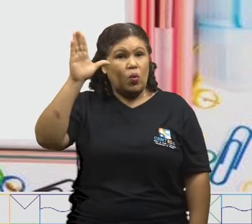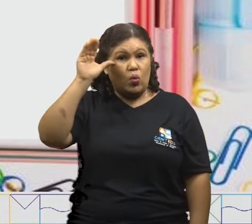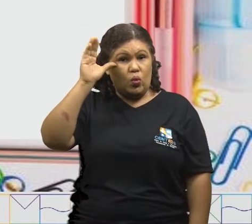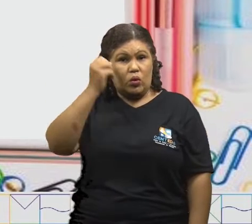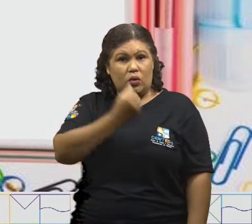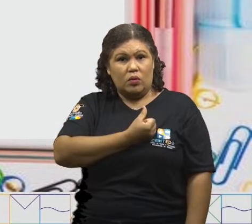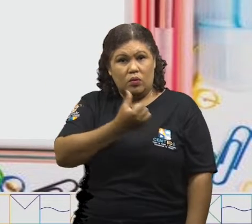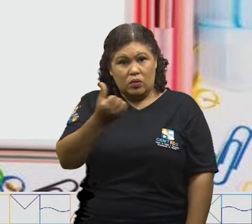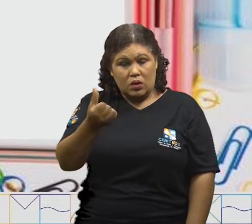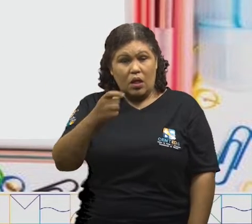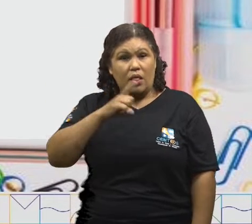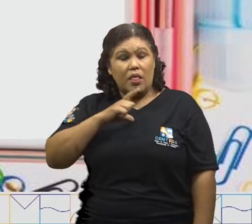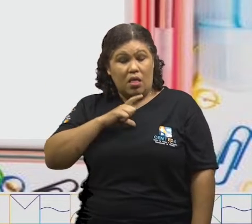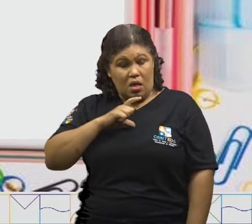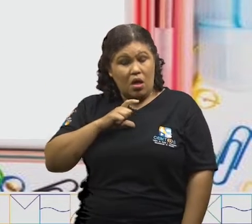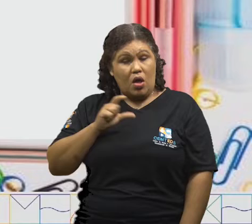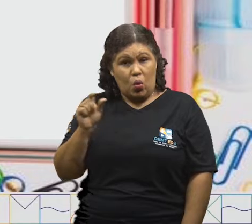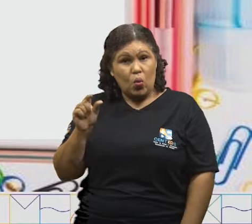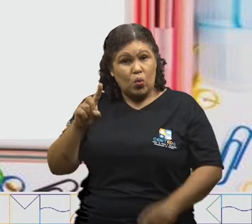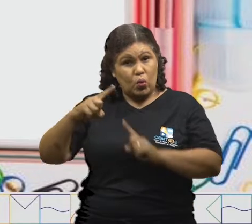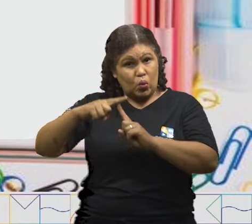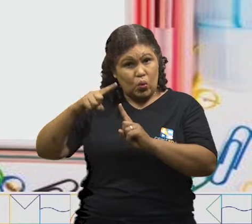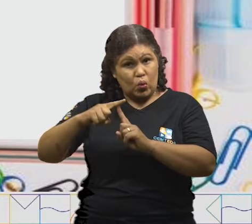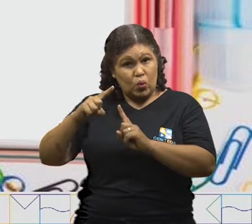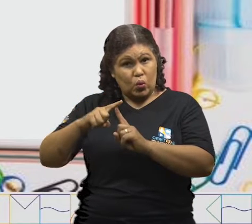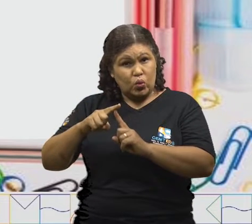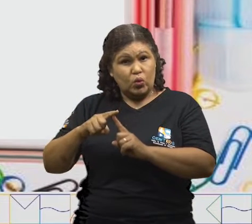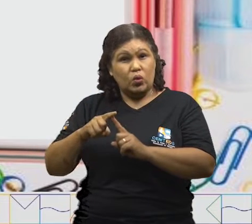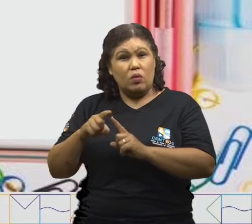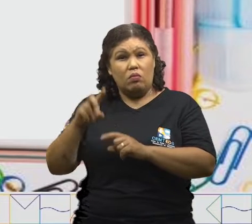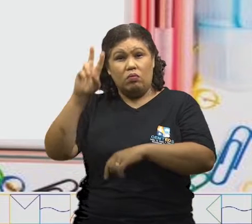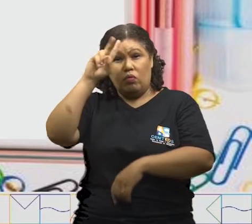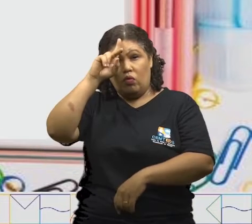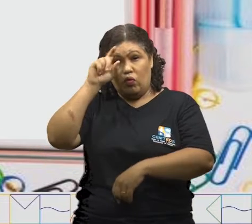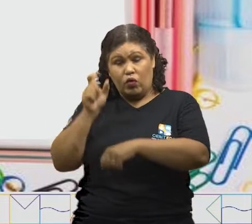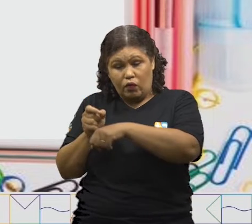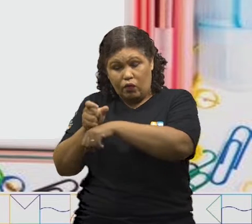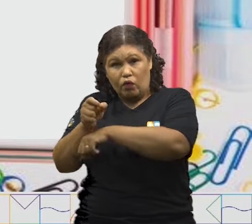6. Há uma formiga chamada Jack